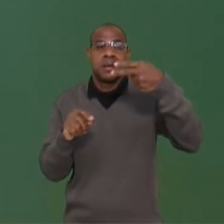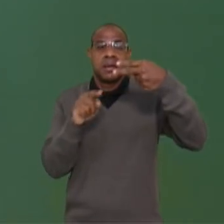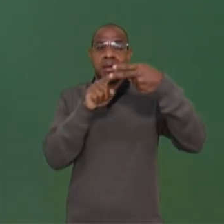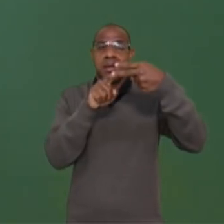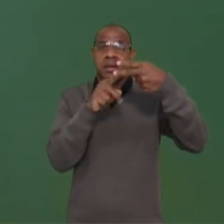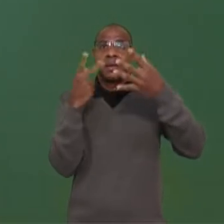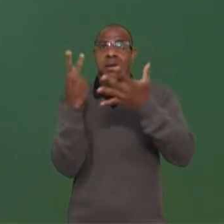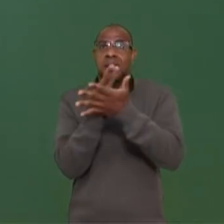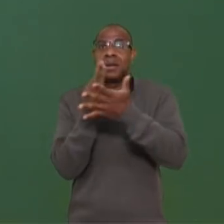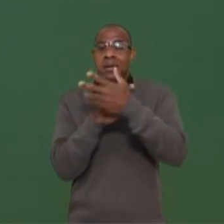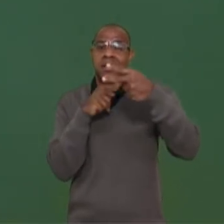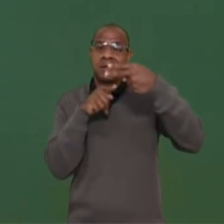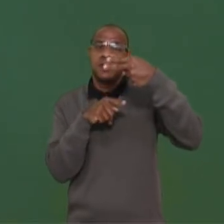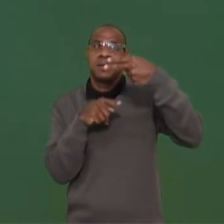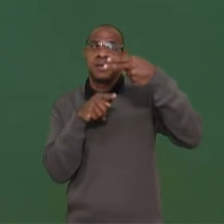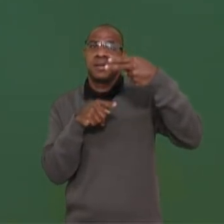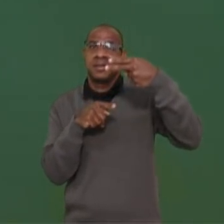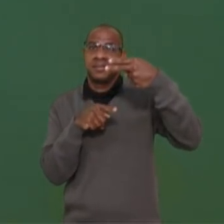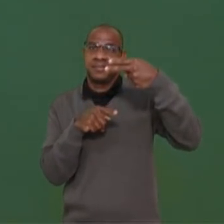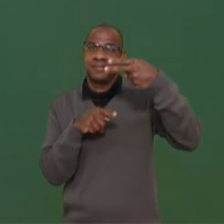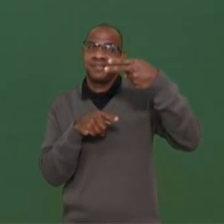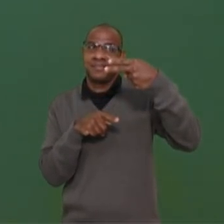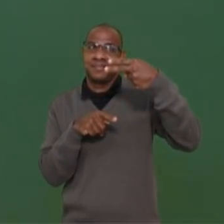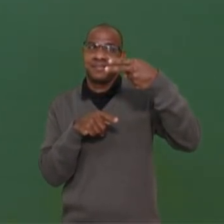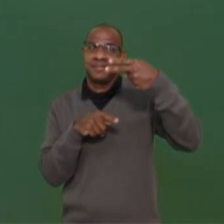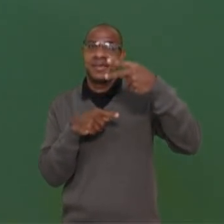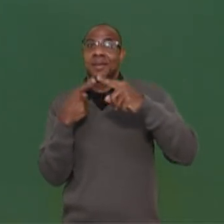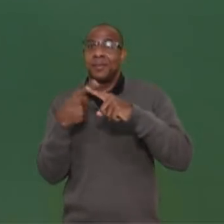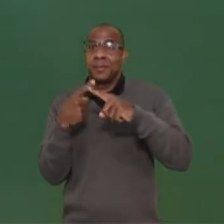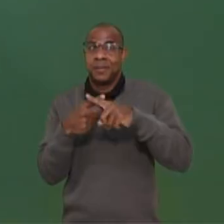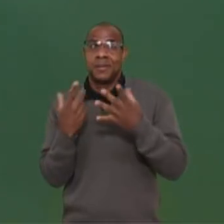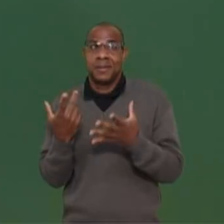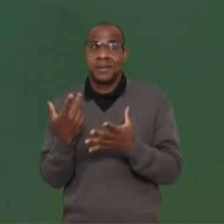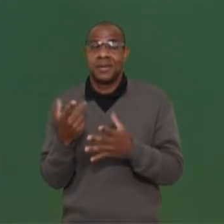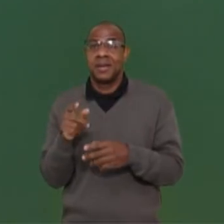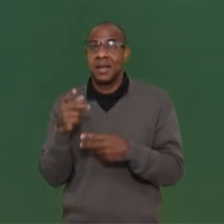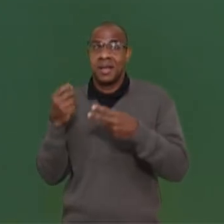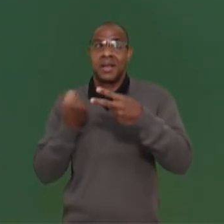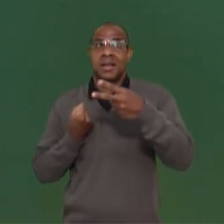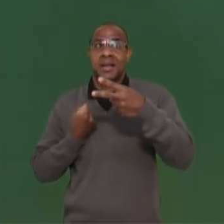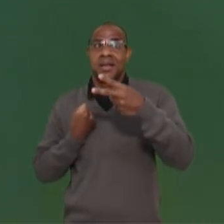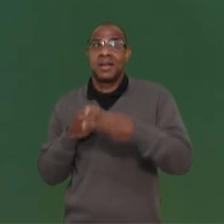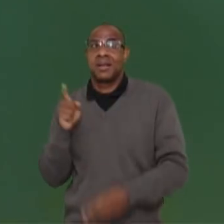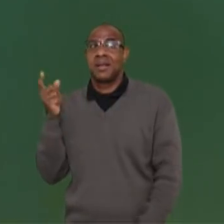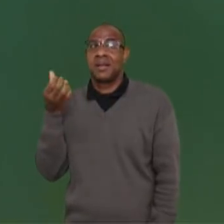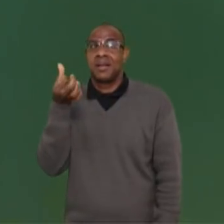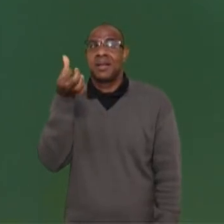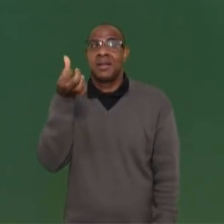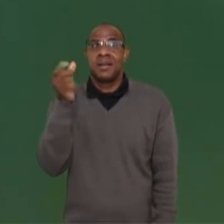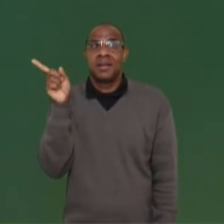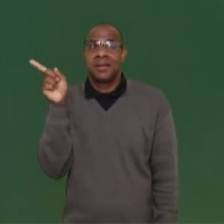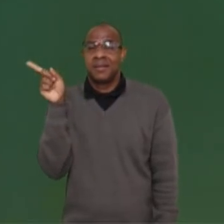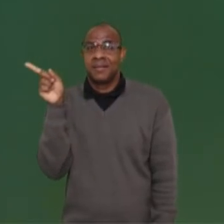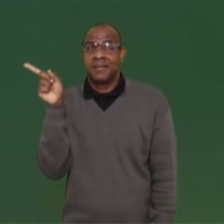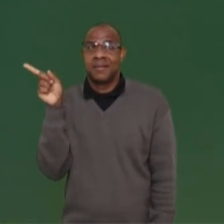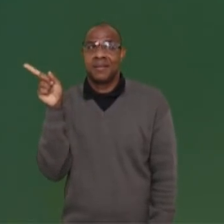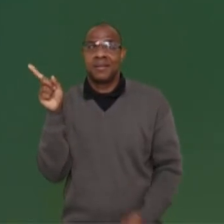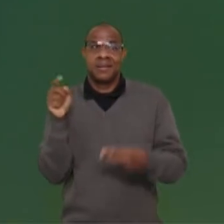de igual. Por quê? Este número aqui é este cara aqui.